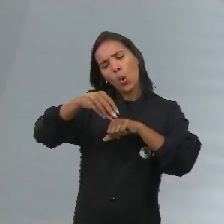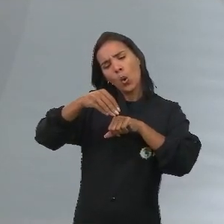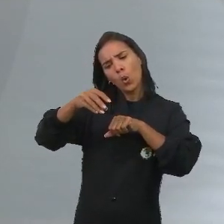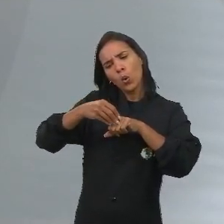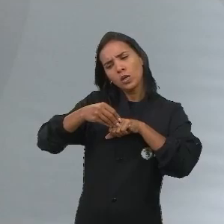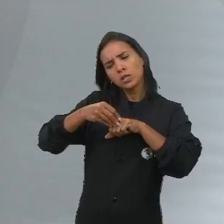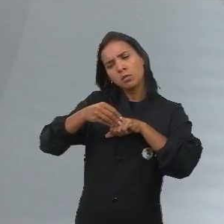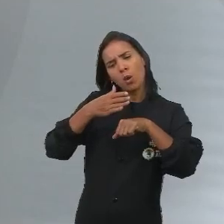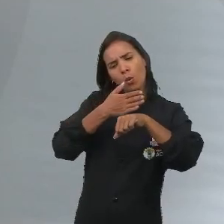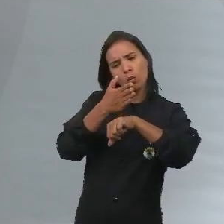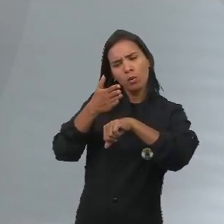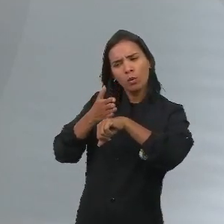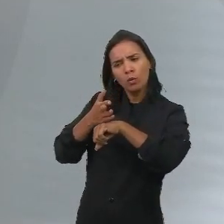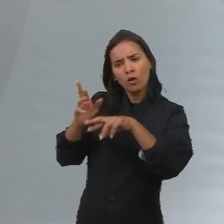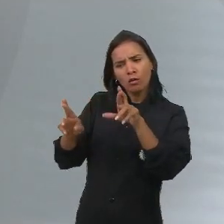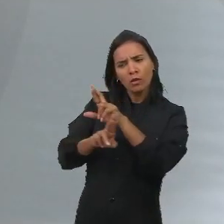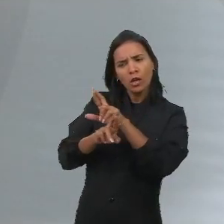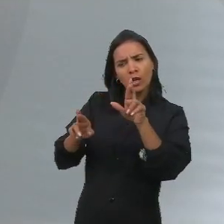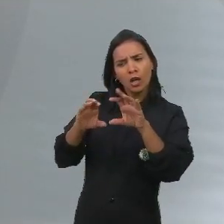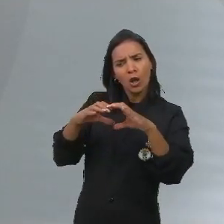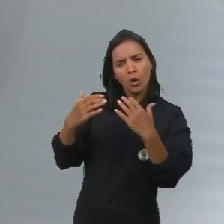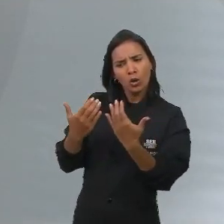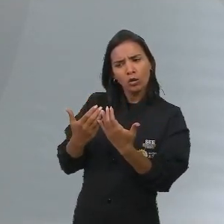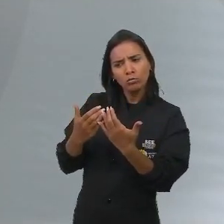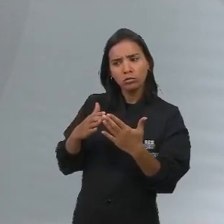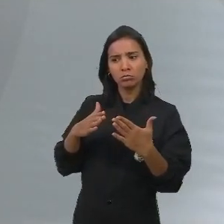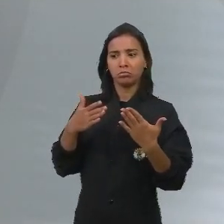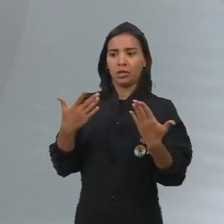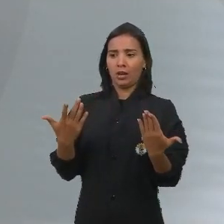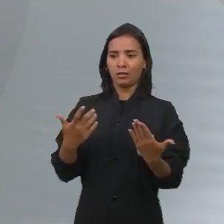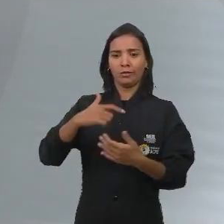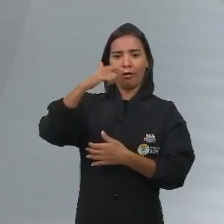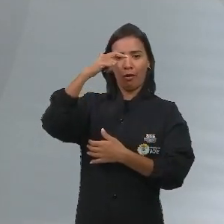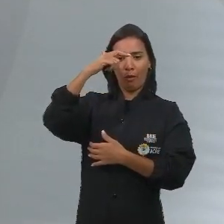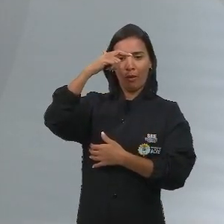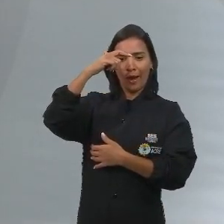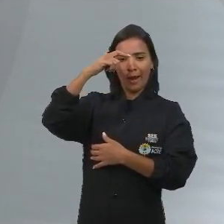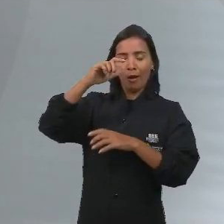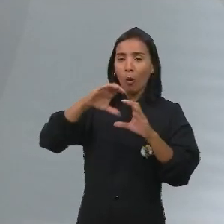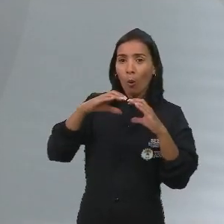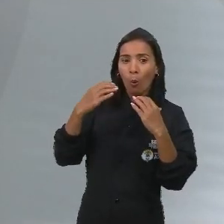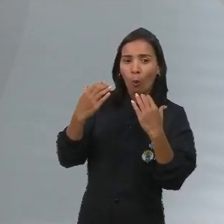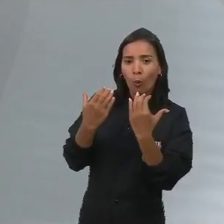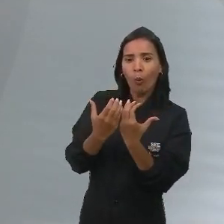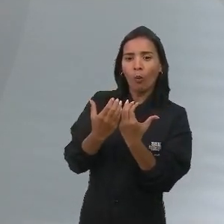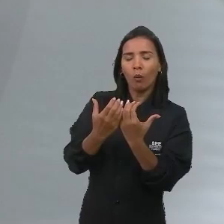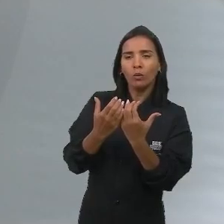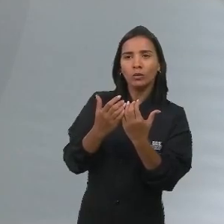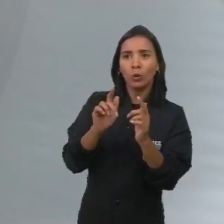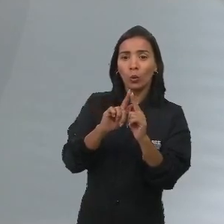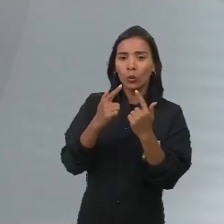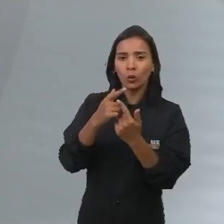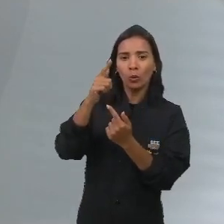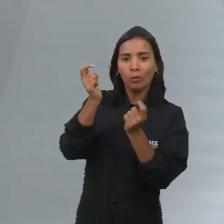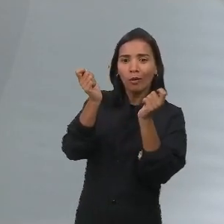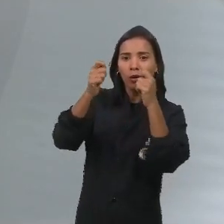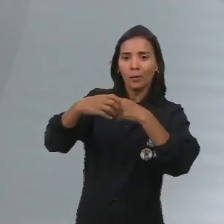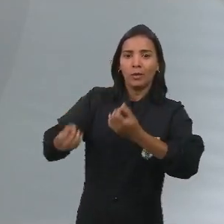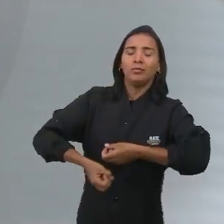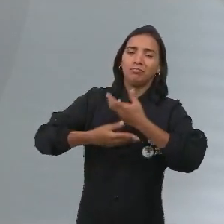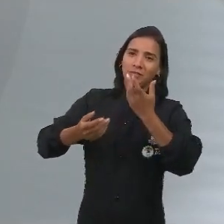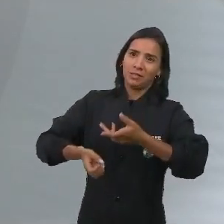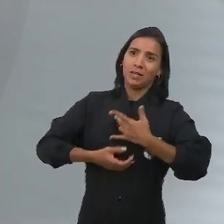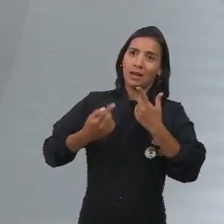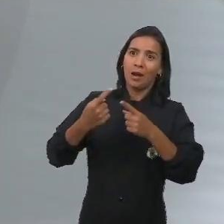grupo é claro que aquele grupo vai querer se expressar uma das formas mais claras de expressão